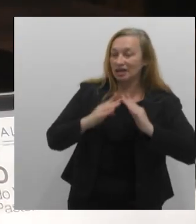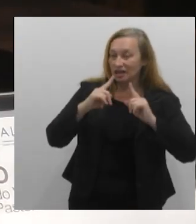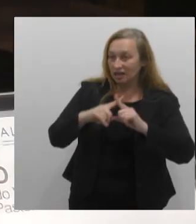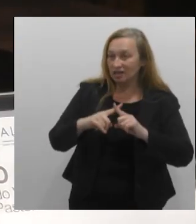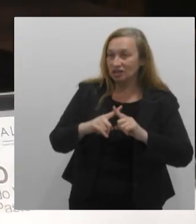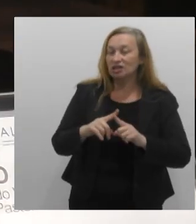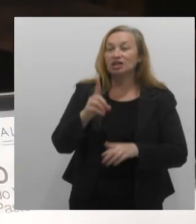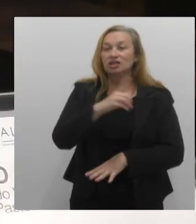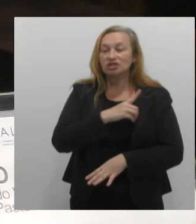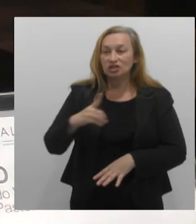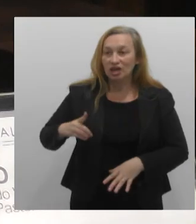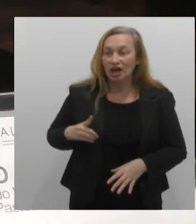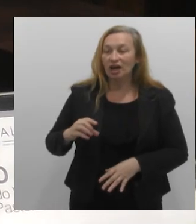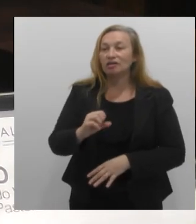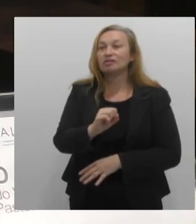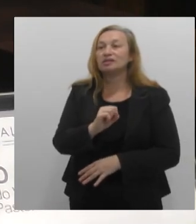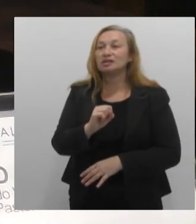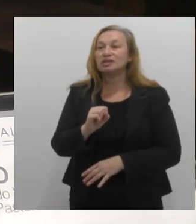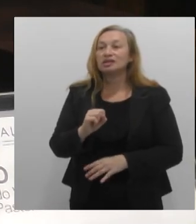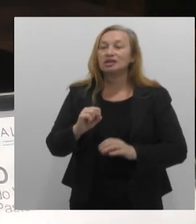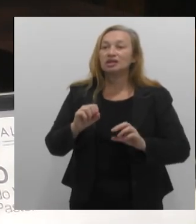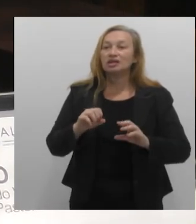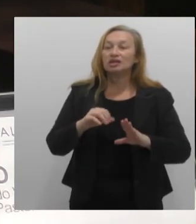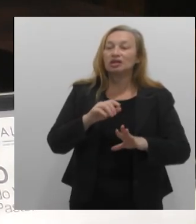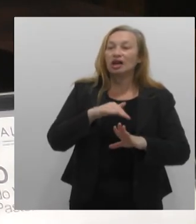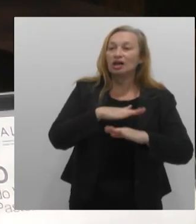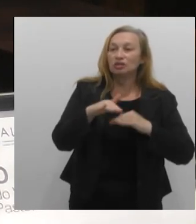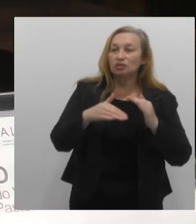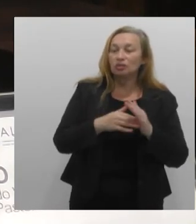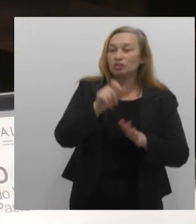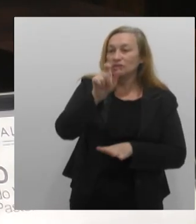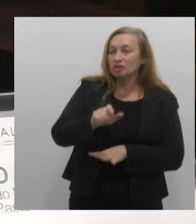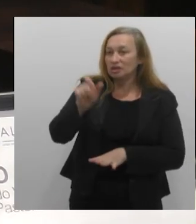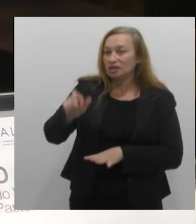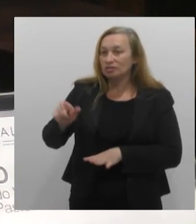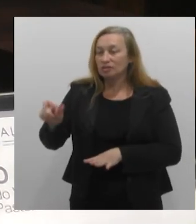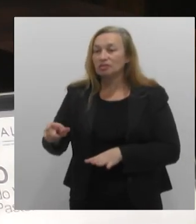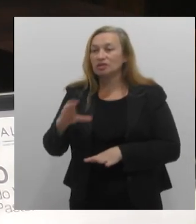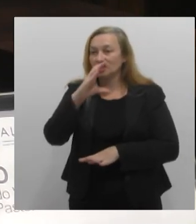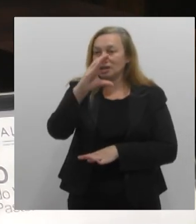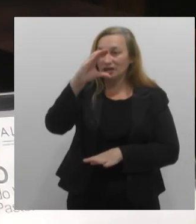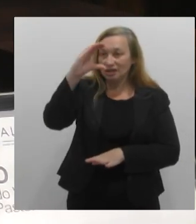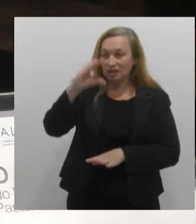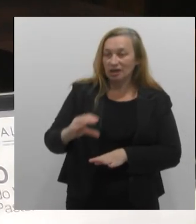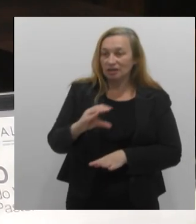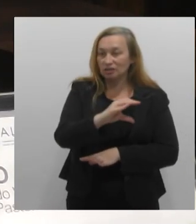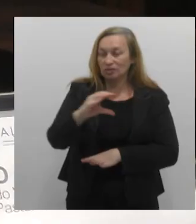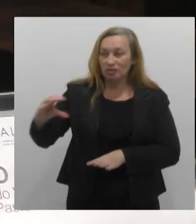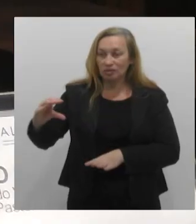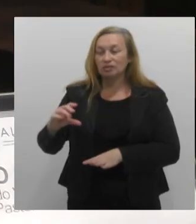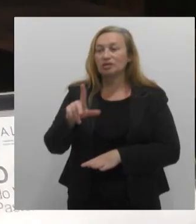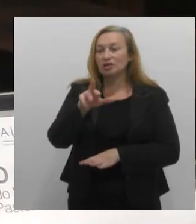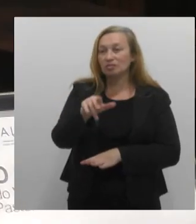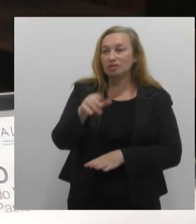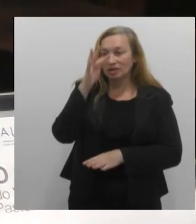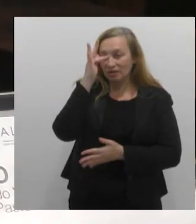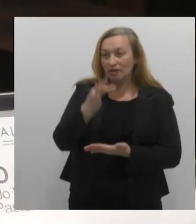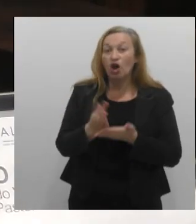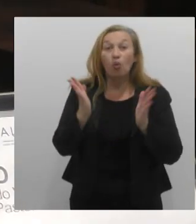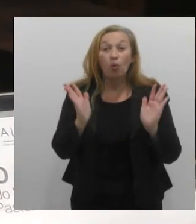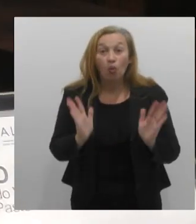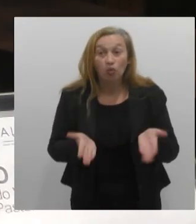seminaristas, religiosos, religiosas, irmãos e irmãs na fé.